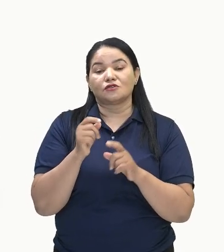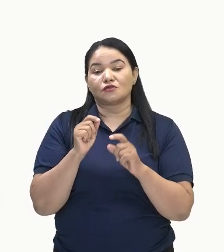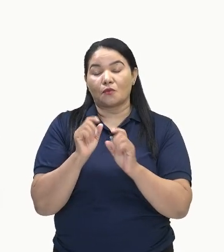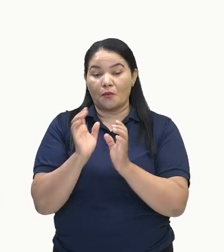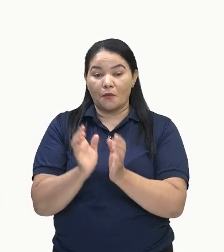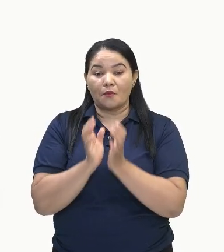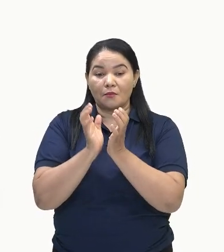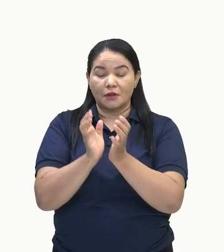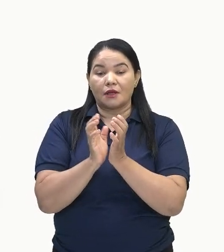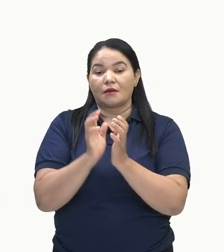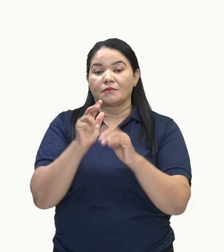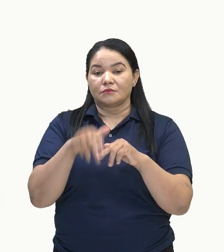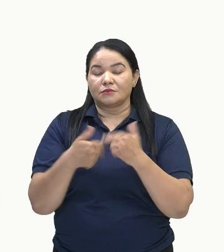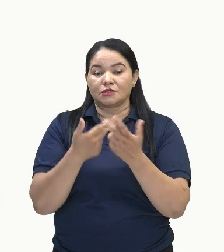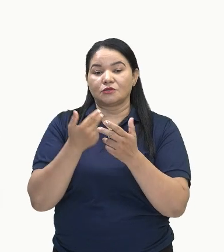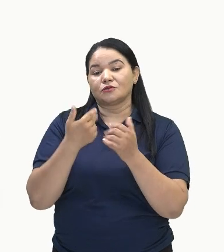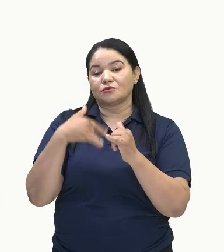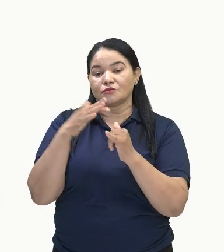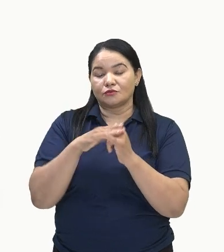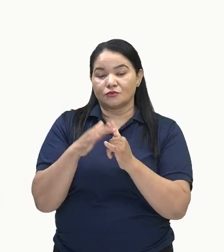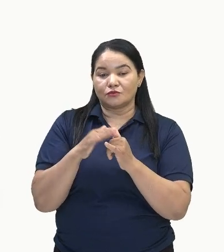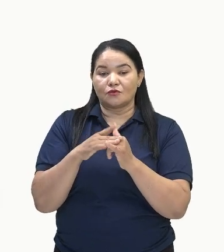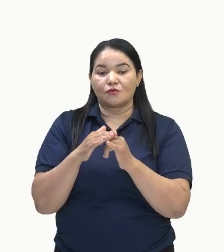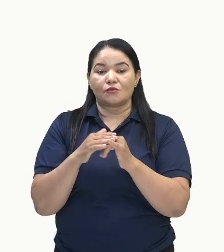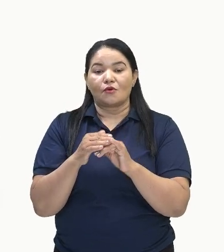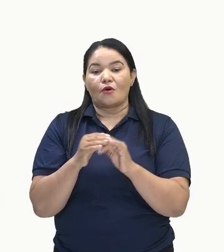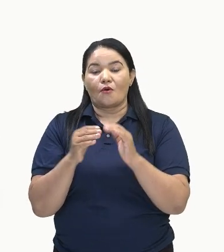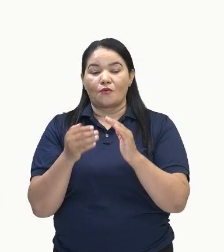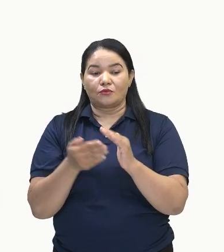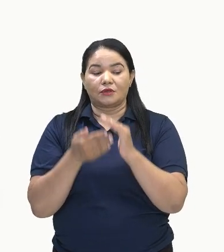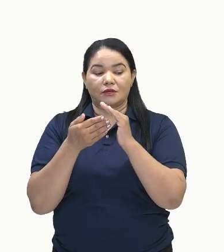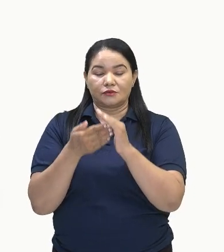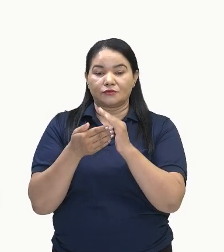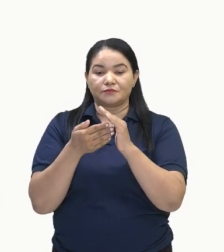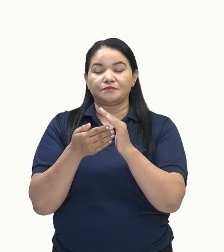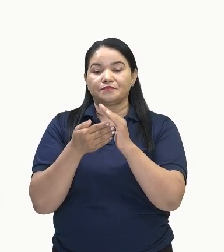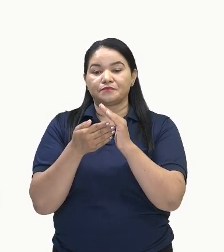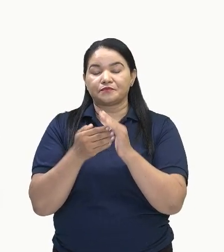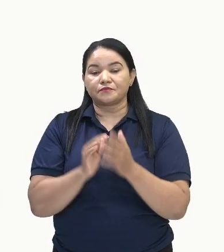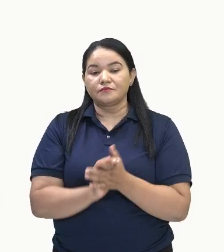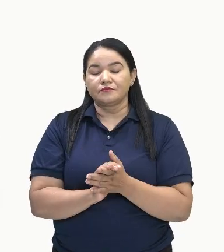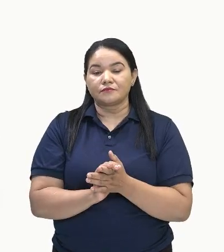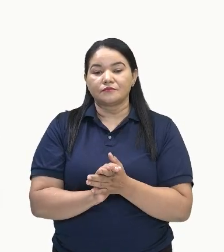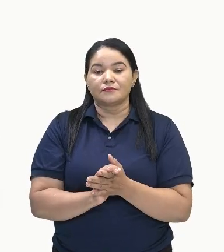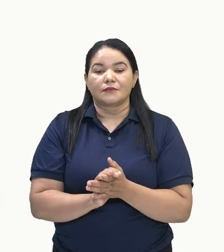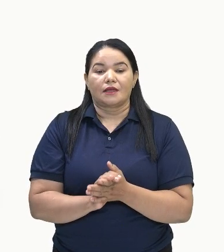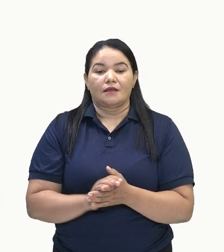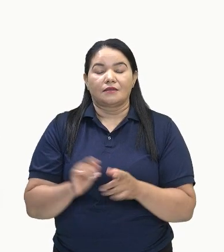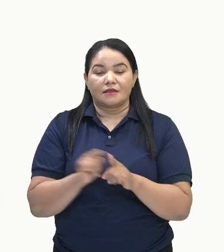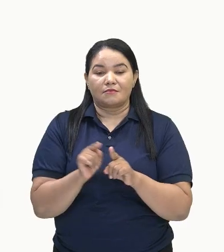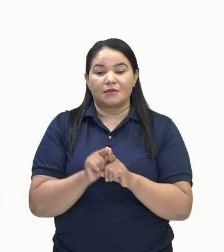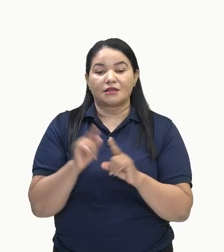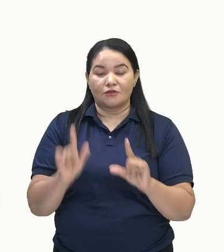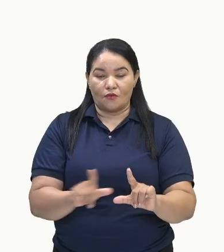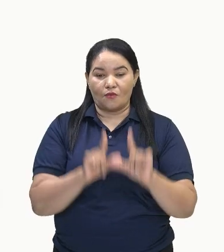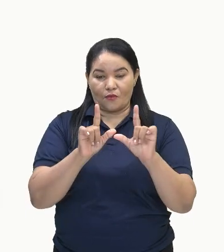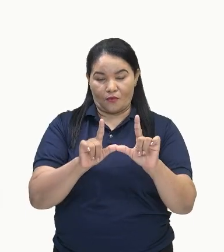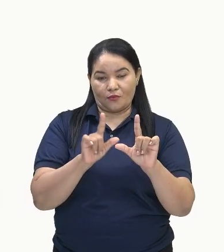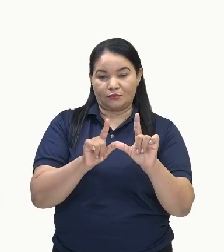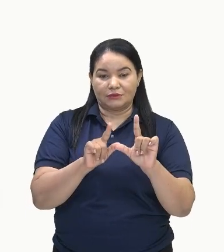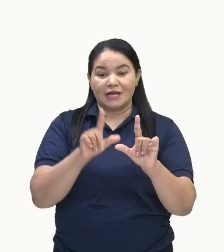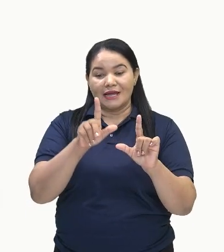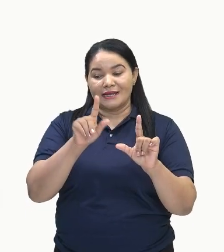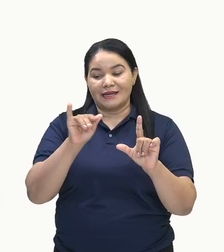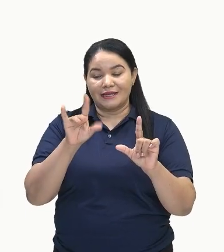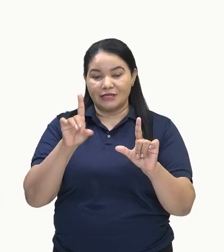pelo YouTube e Unesco. Aí temos o lead. O que é o lead?